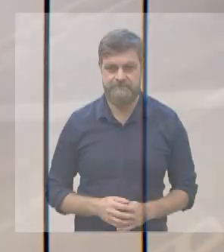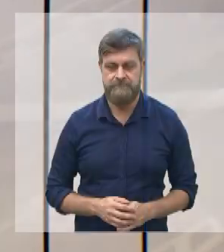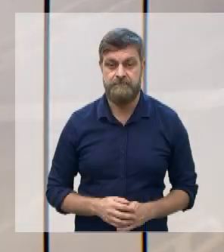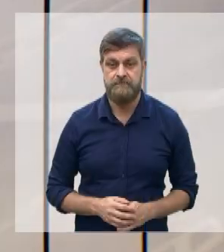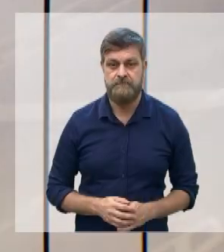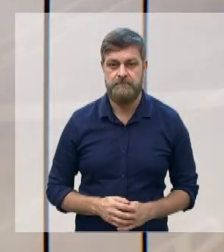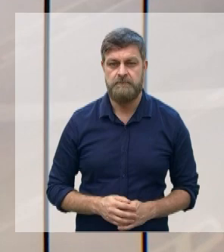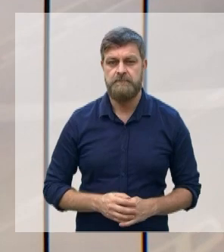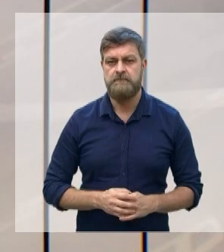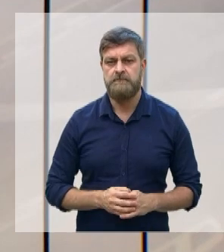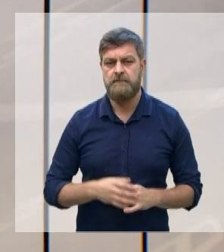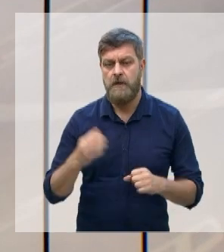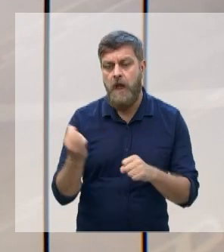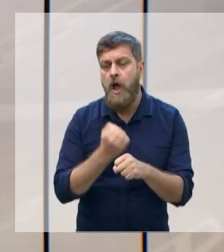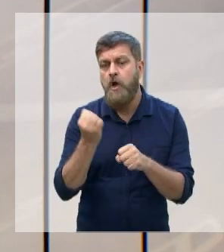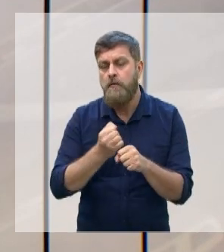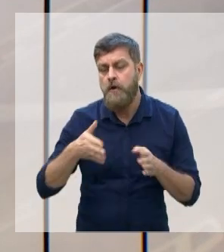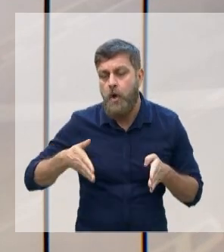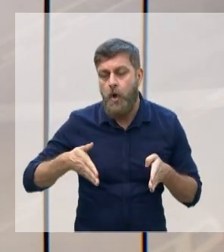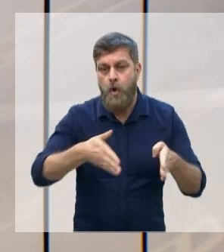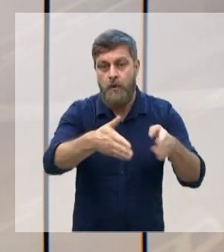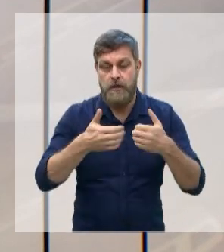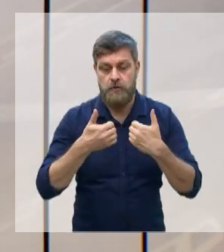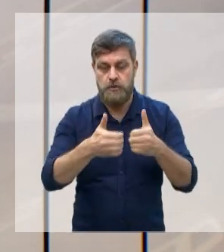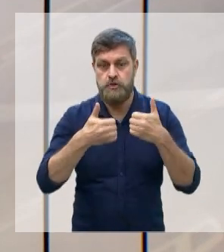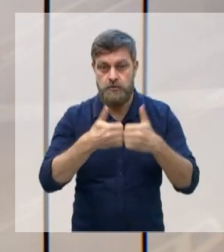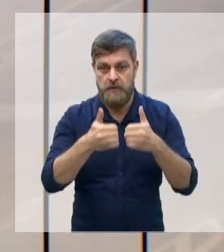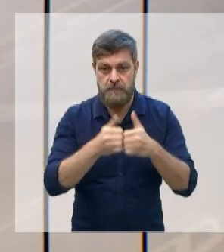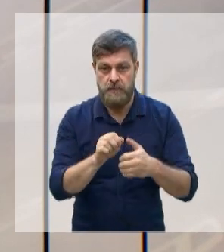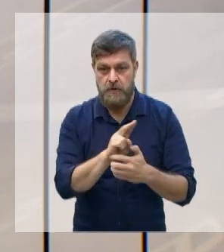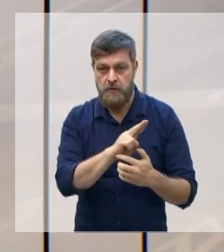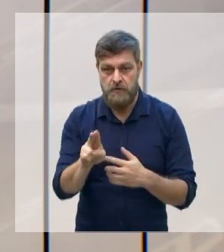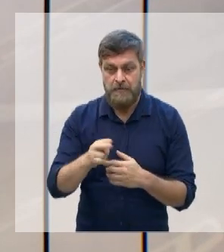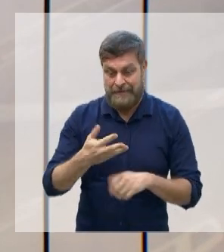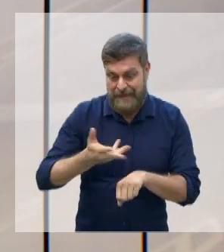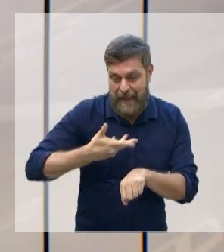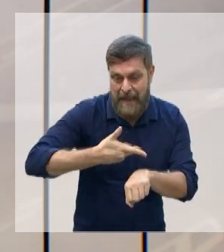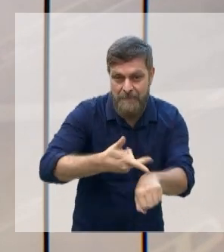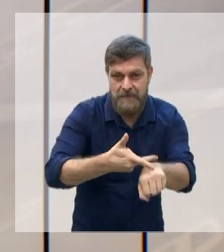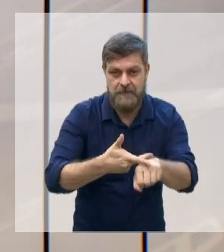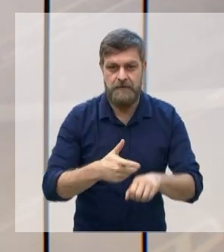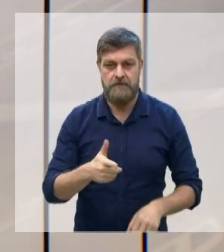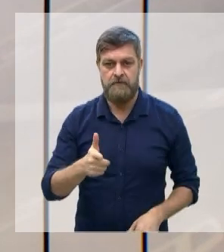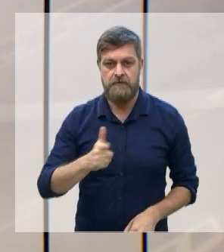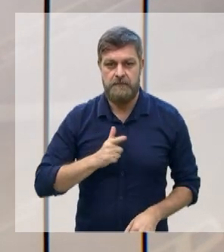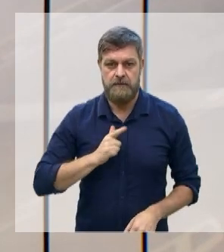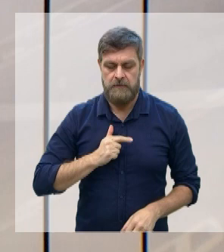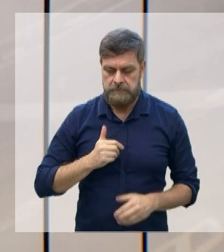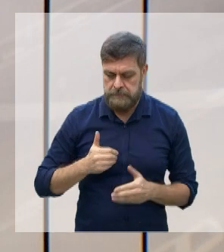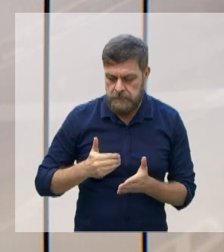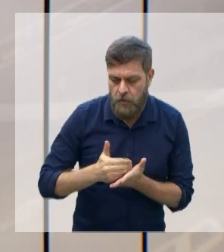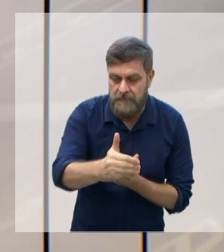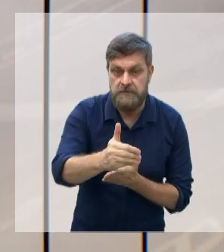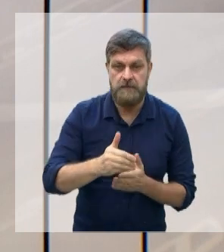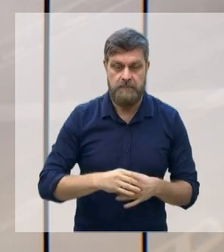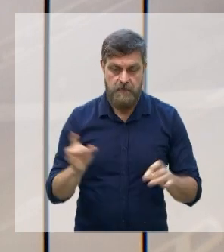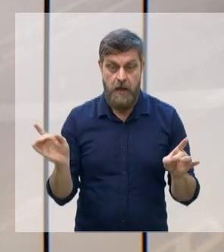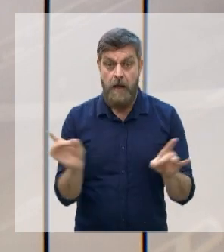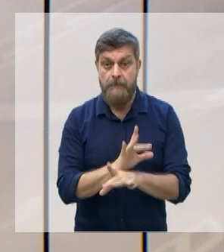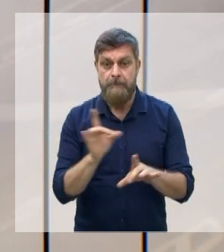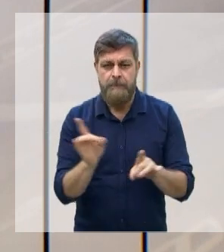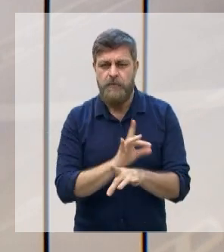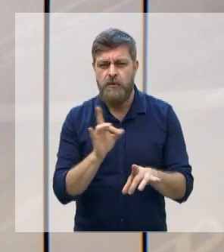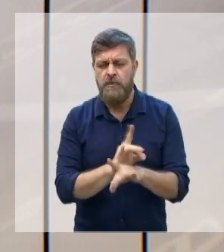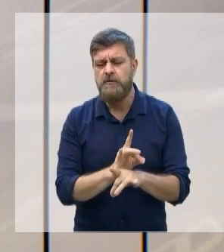as obras do sistema brt chamado rapidão de campinas estão em andamento ea entrega dos corredores